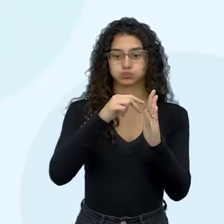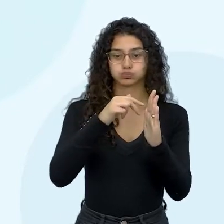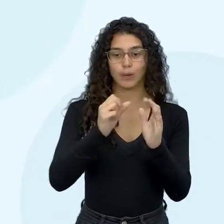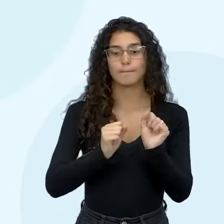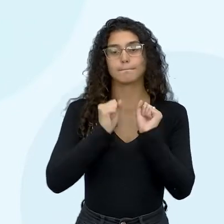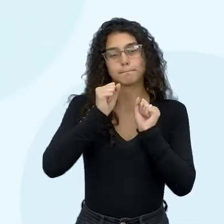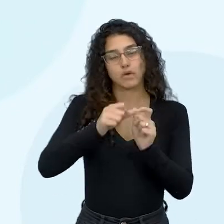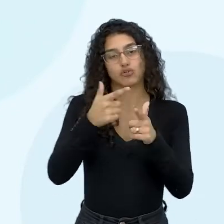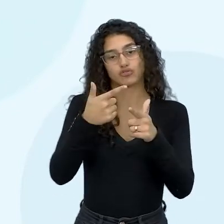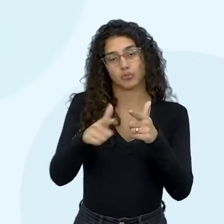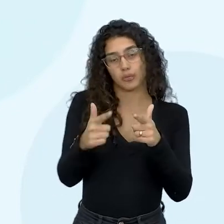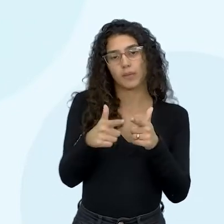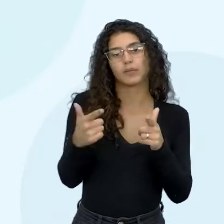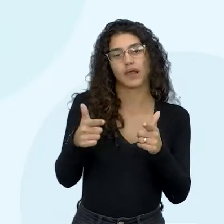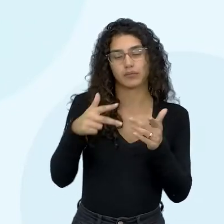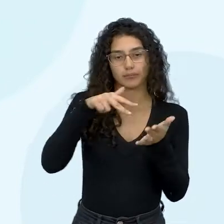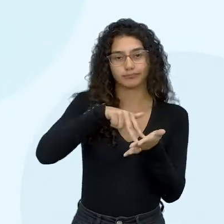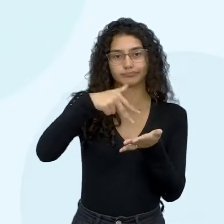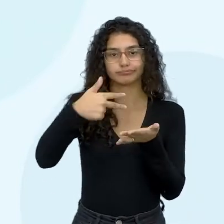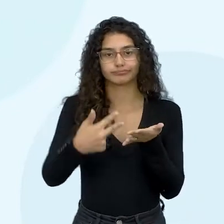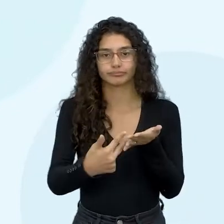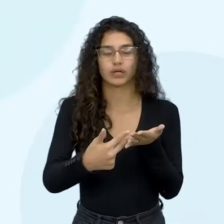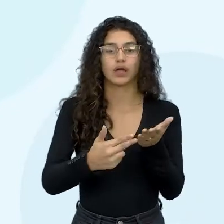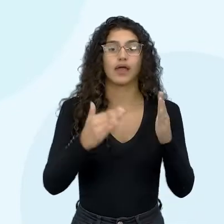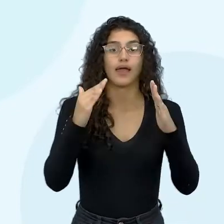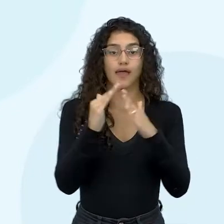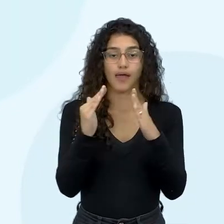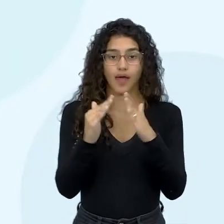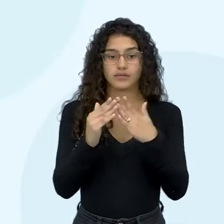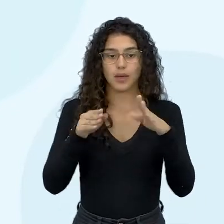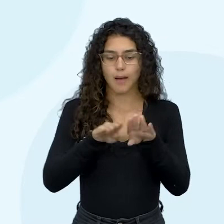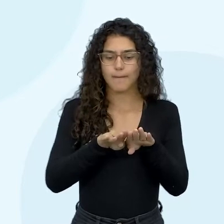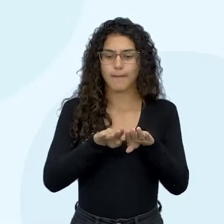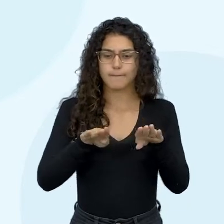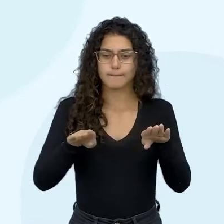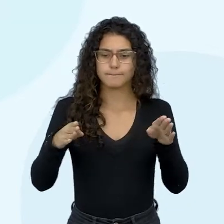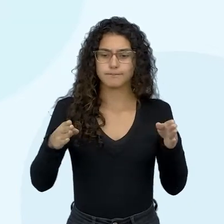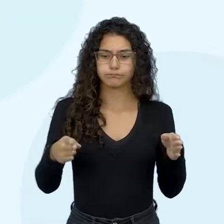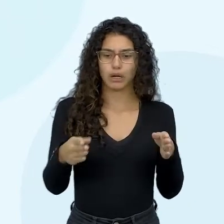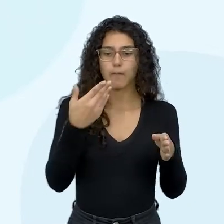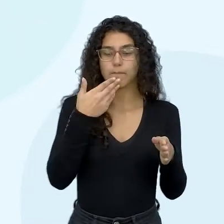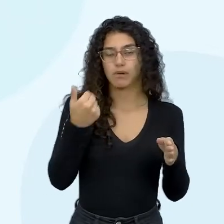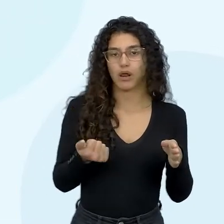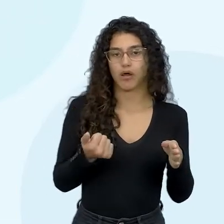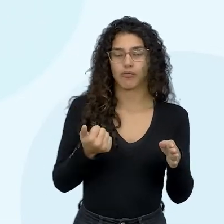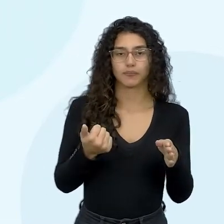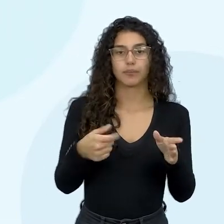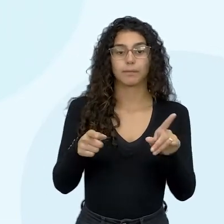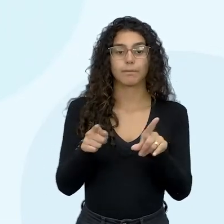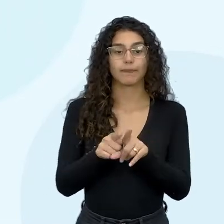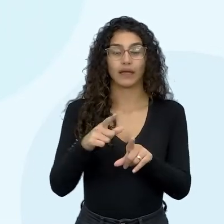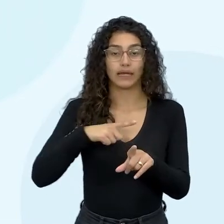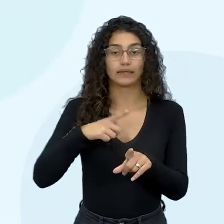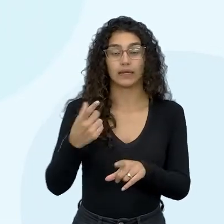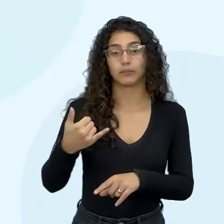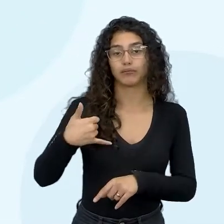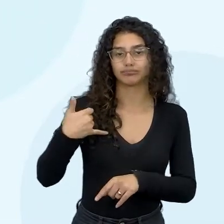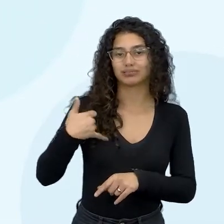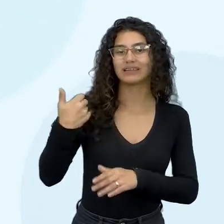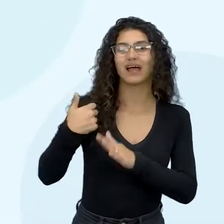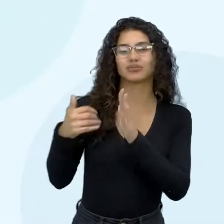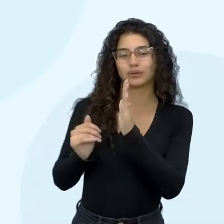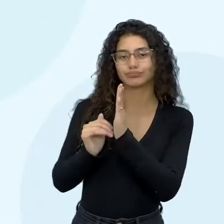domésticos acontecem, né? Então casa térrea é o sonho de muita gente, principalmente quem já tem uma certa idade,